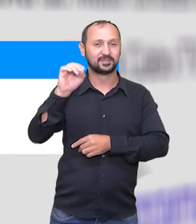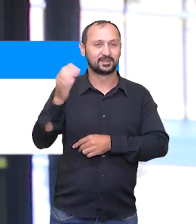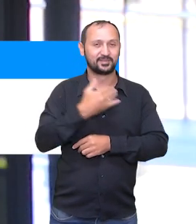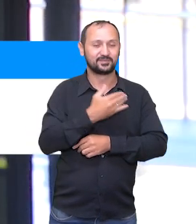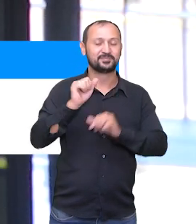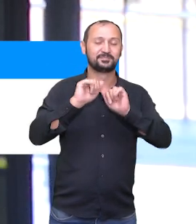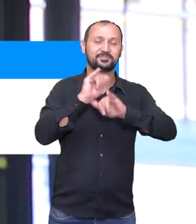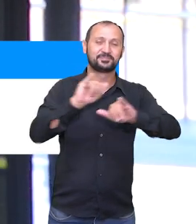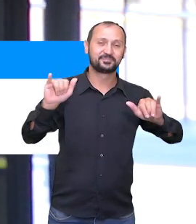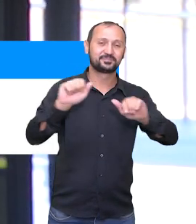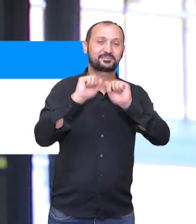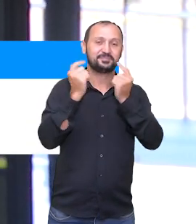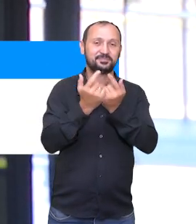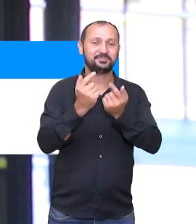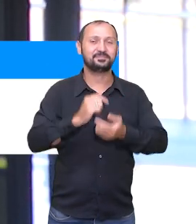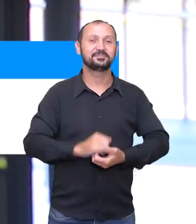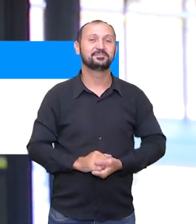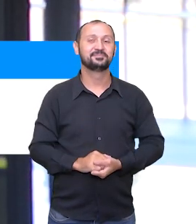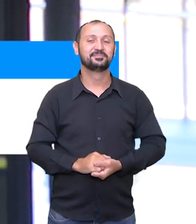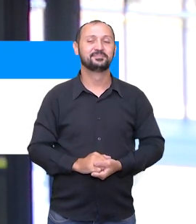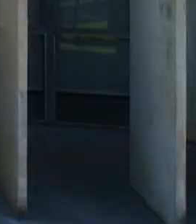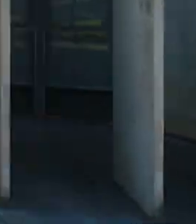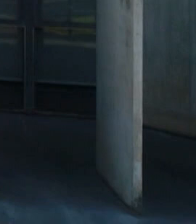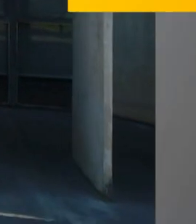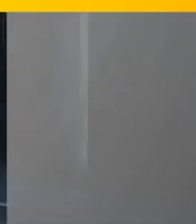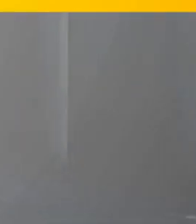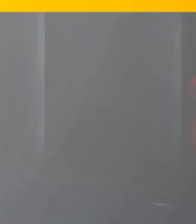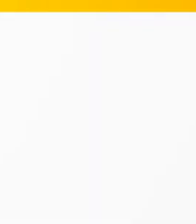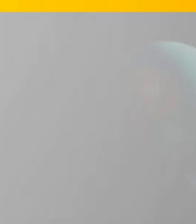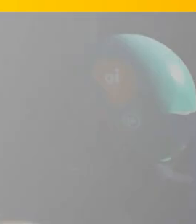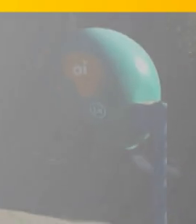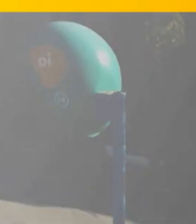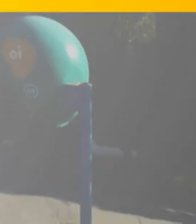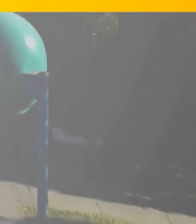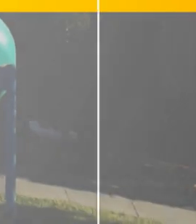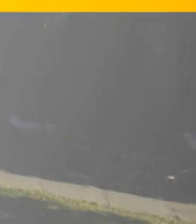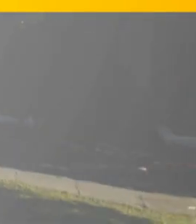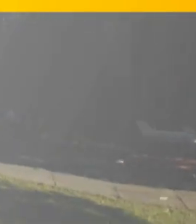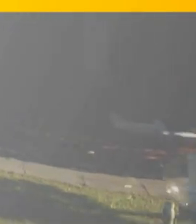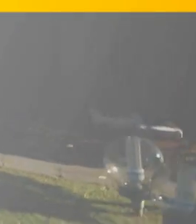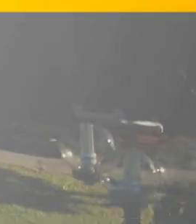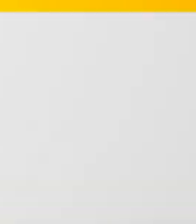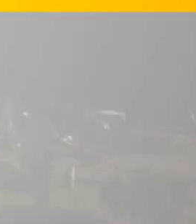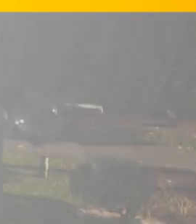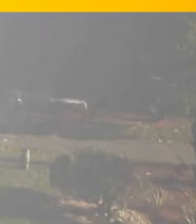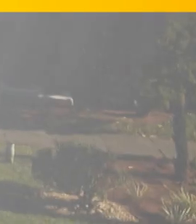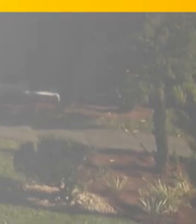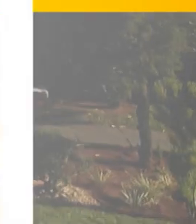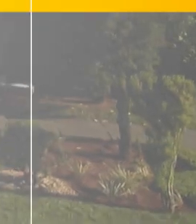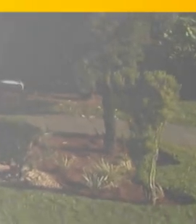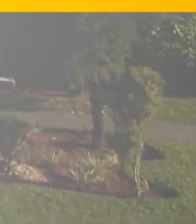www.al.ms.gov.br. Gustavo Fax para o Notícia Lemes.